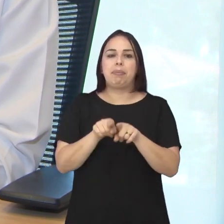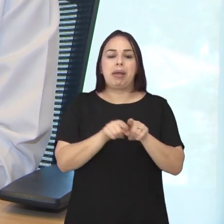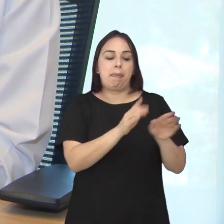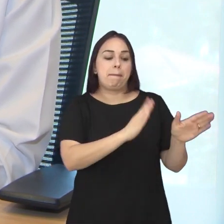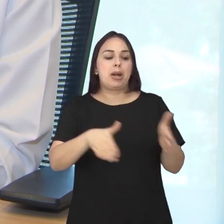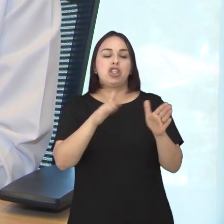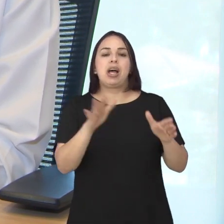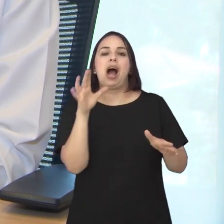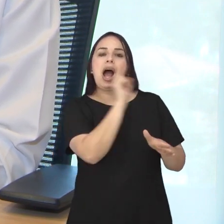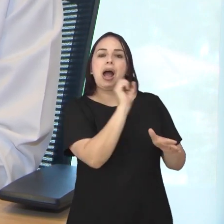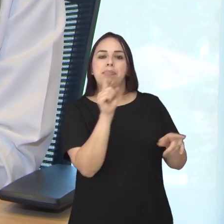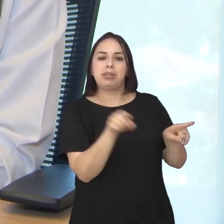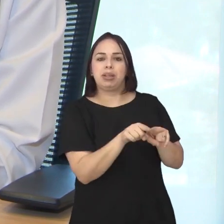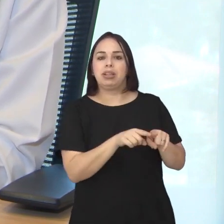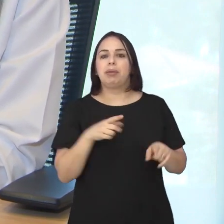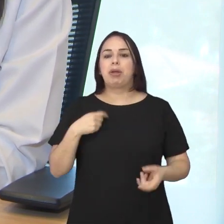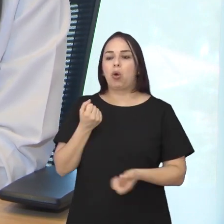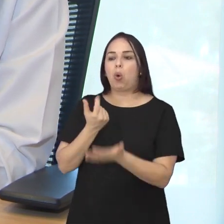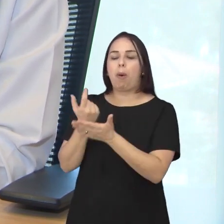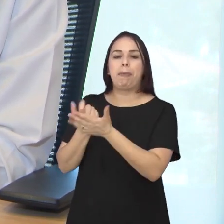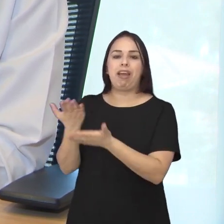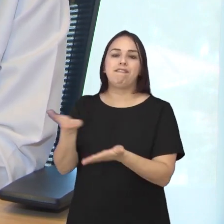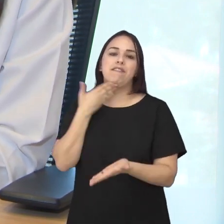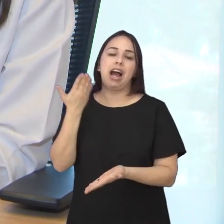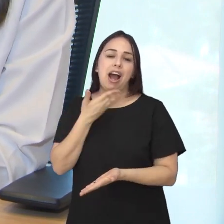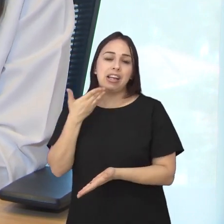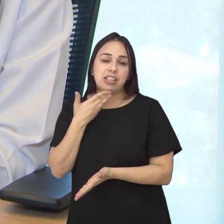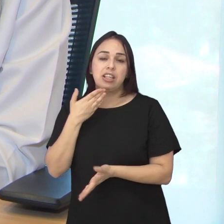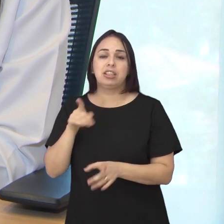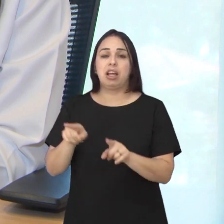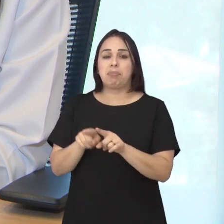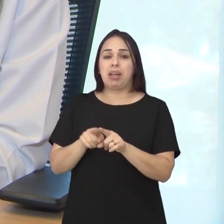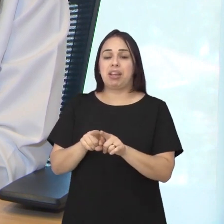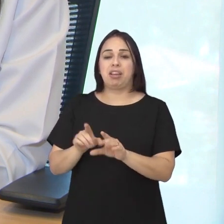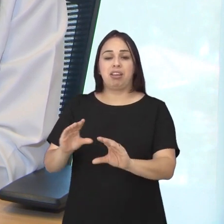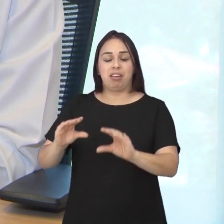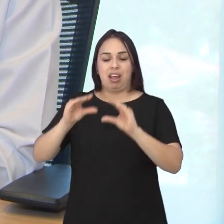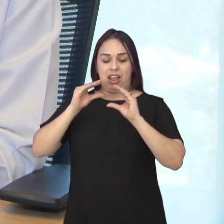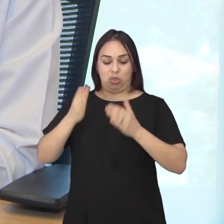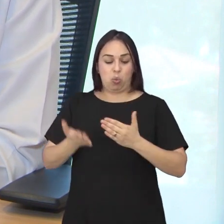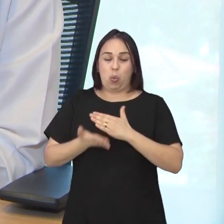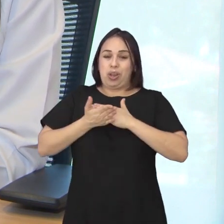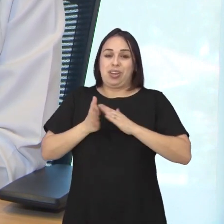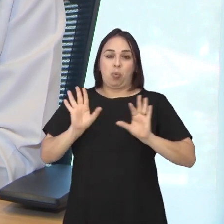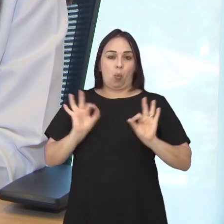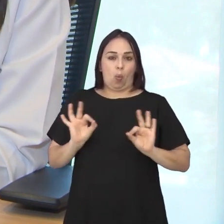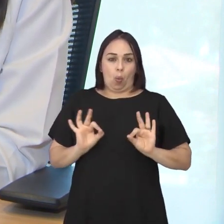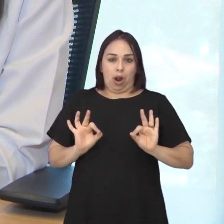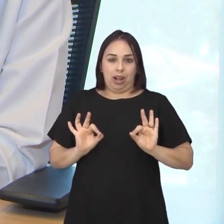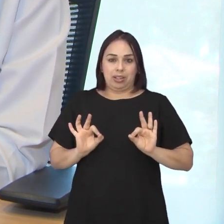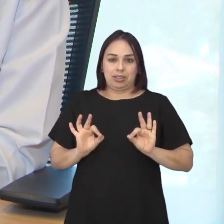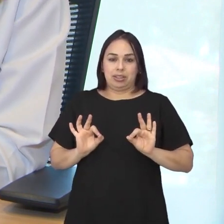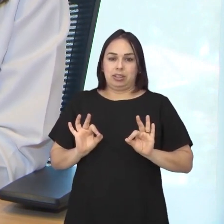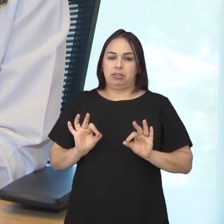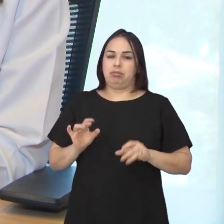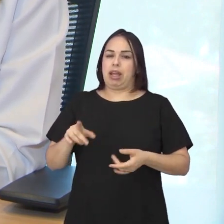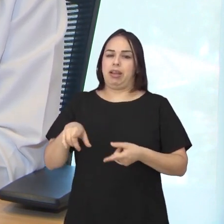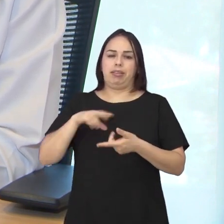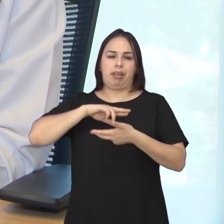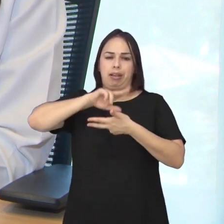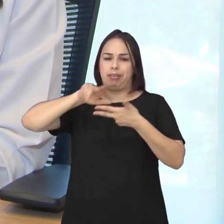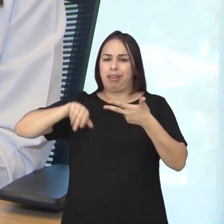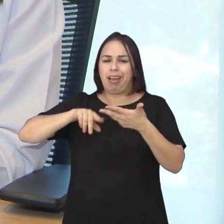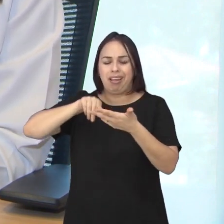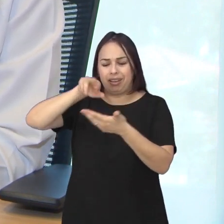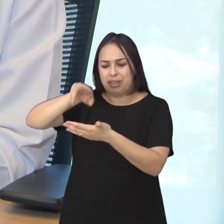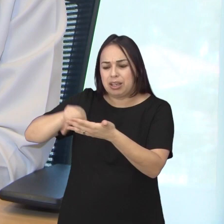mais prática, então para o paciente o acesso é muito fácil, porém são alimentos pouco nutritivos e cheio de